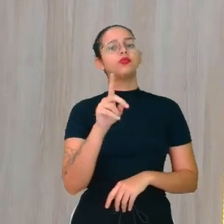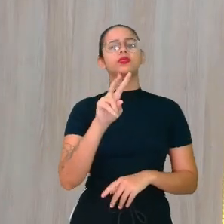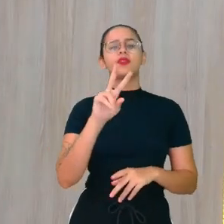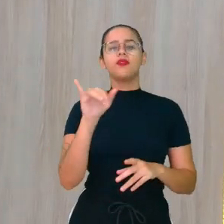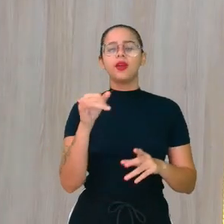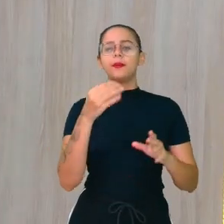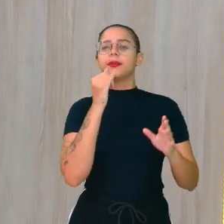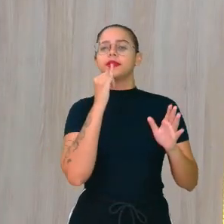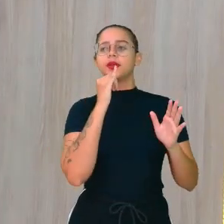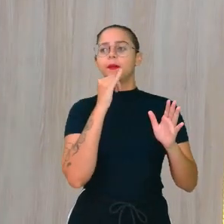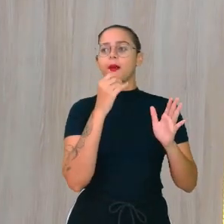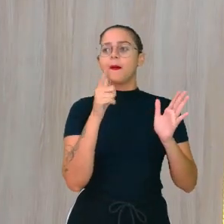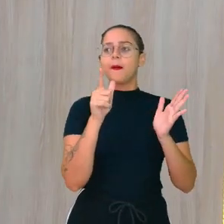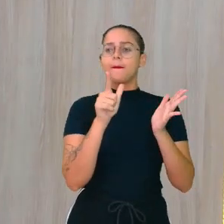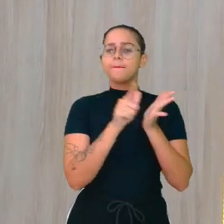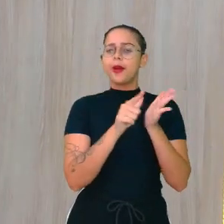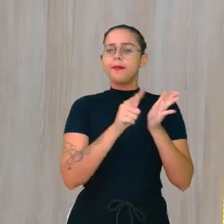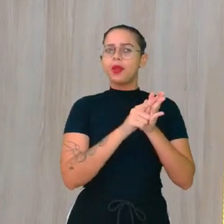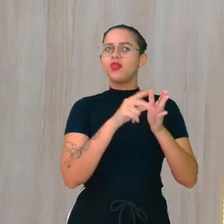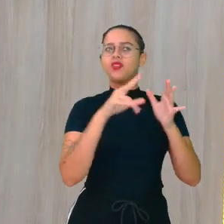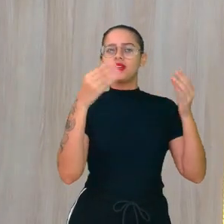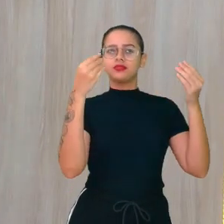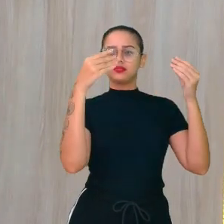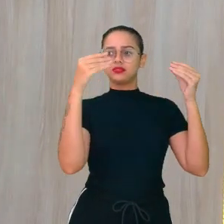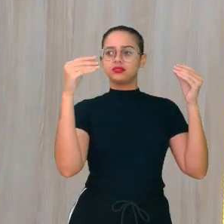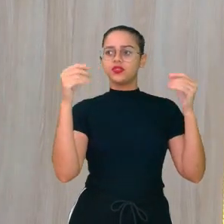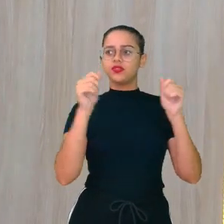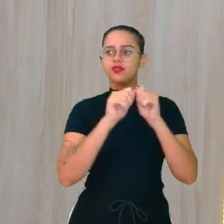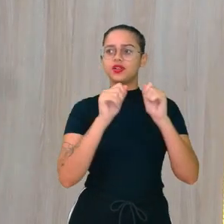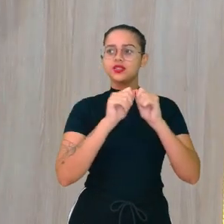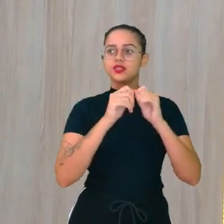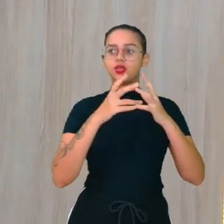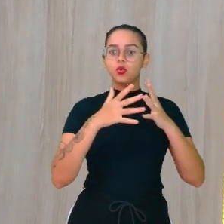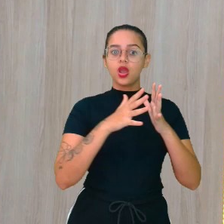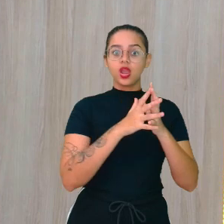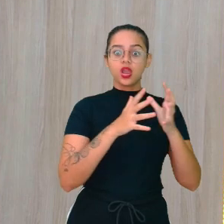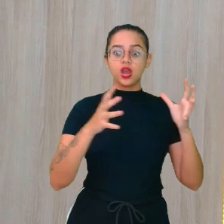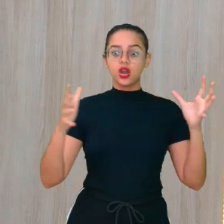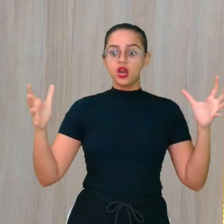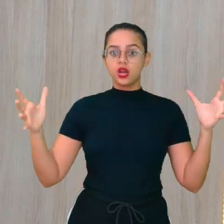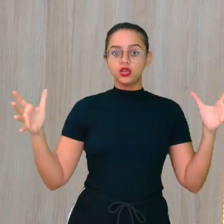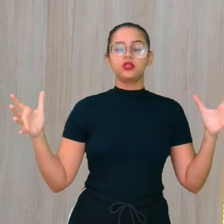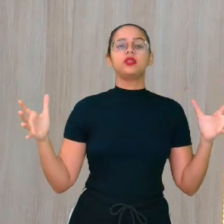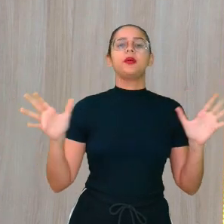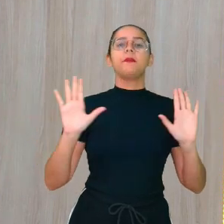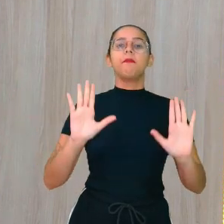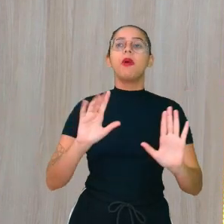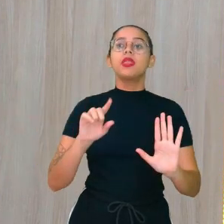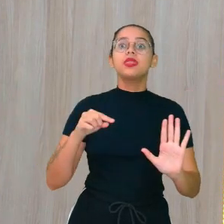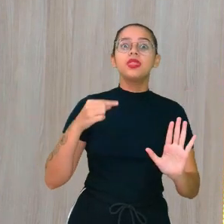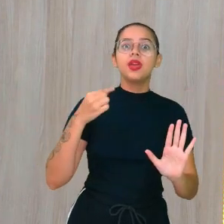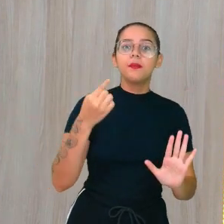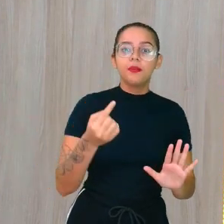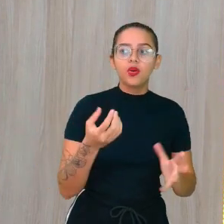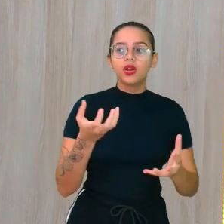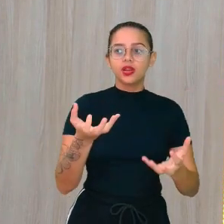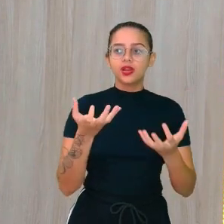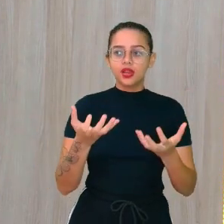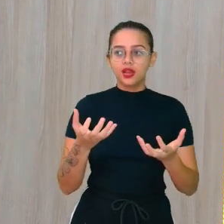colando papel, né, A4, né, folha A4, e vai fazendo uma grande linha do tempo, mas depois eu quero que a